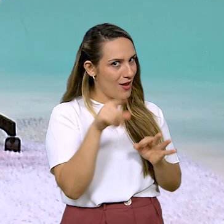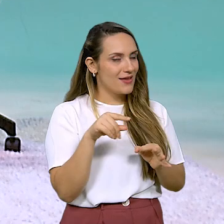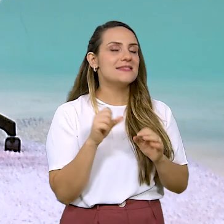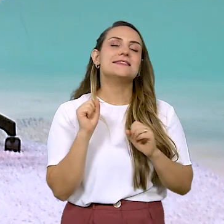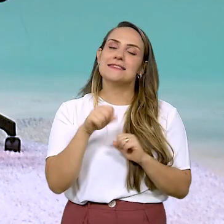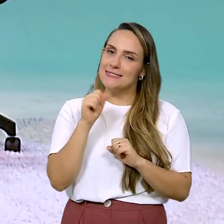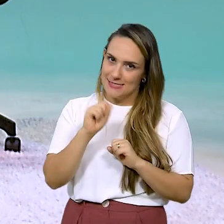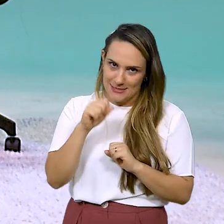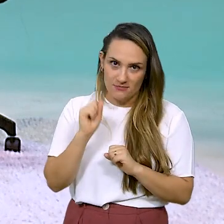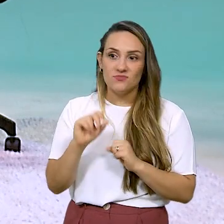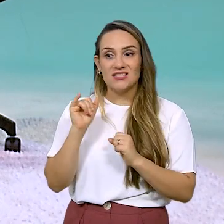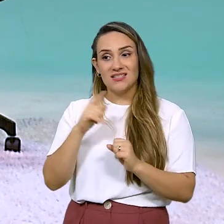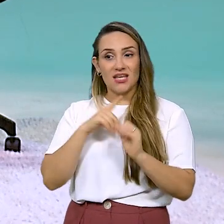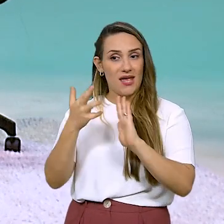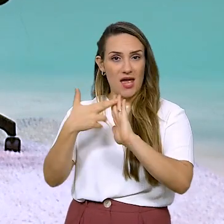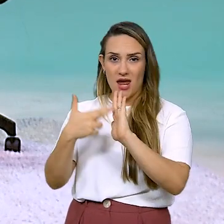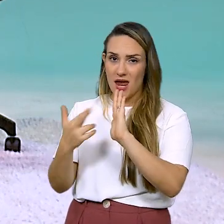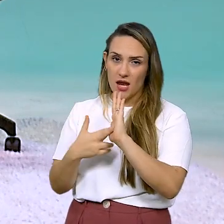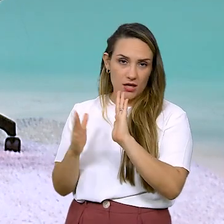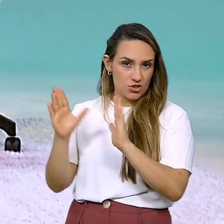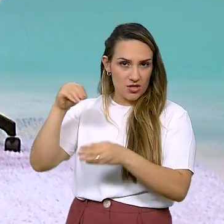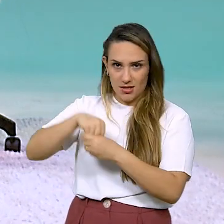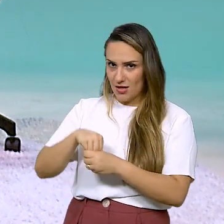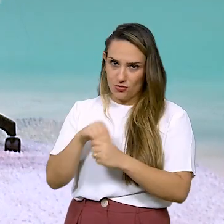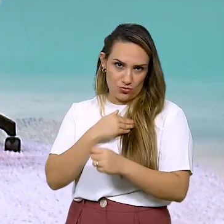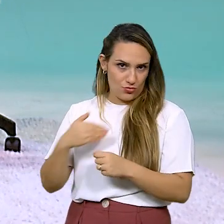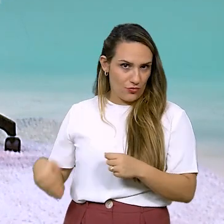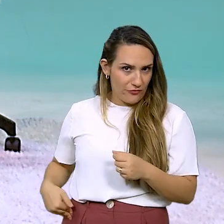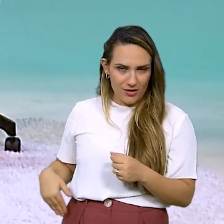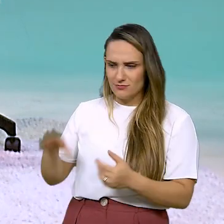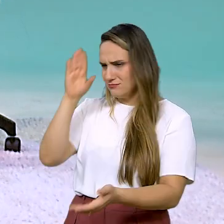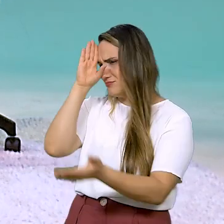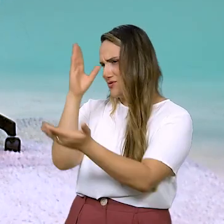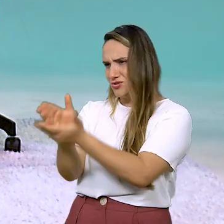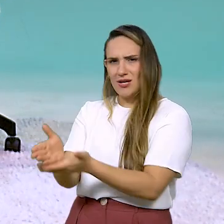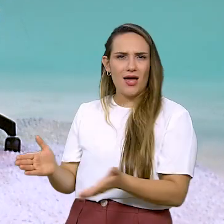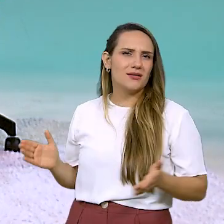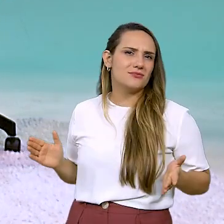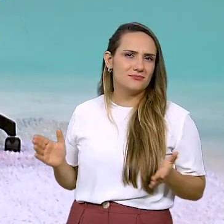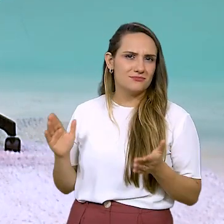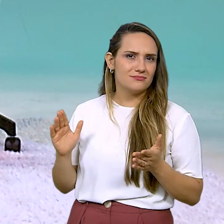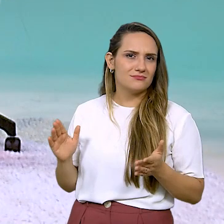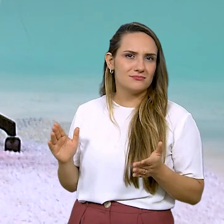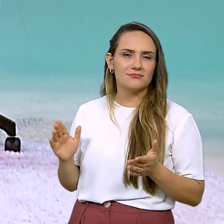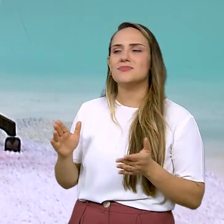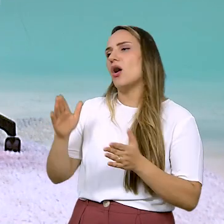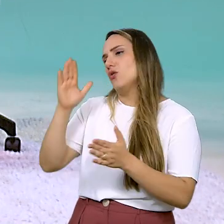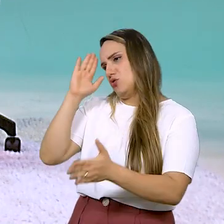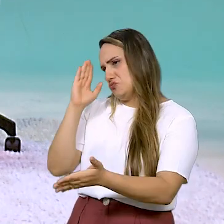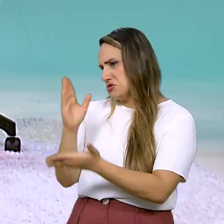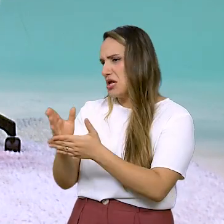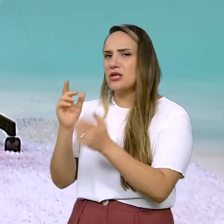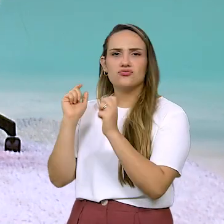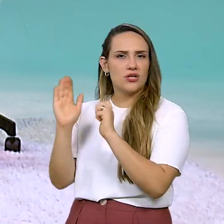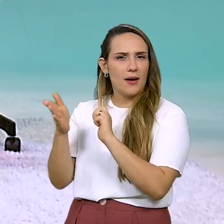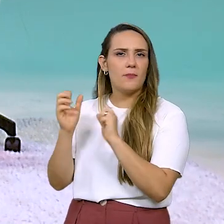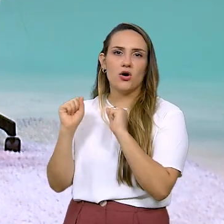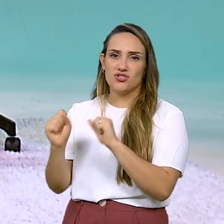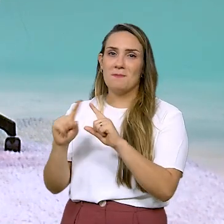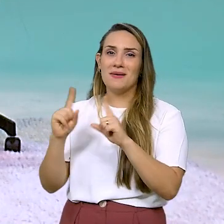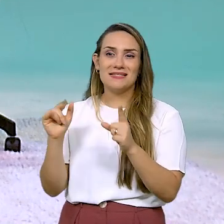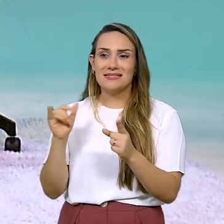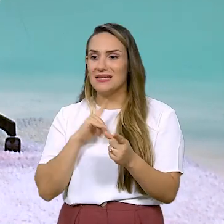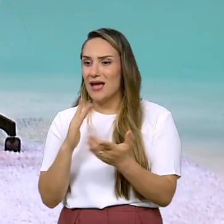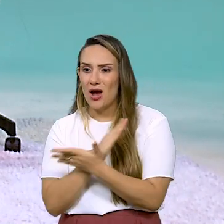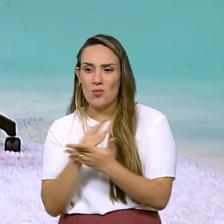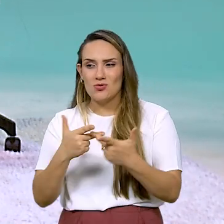ser essa, vamos dizer assim, né, essa relutância da Receita em estar favorecendo o cliente, né? Afinal de contas, a gente sabe que o dinheiro